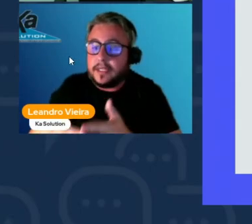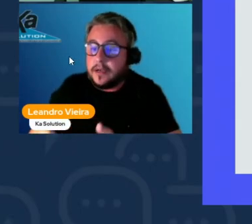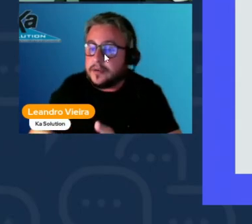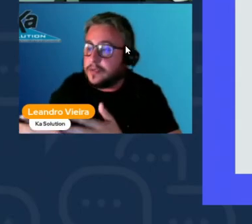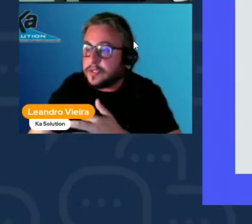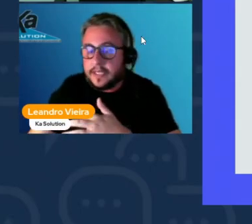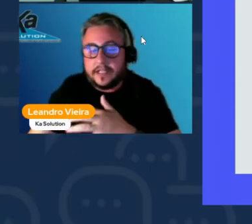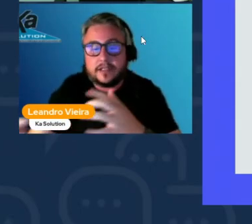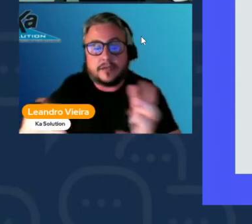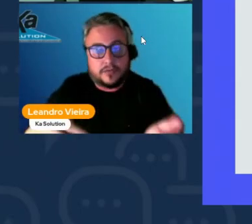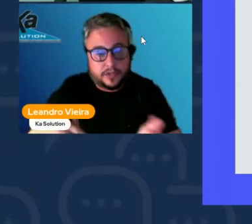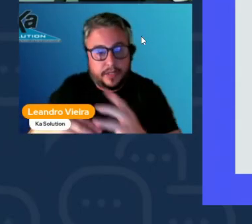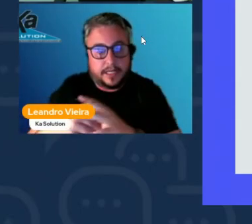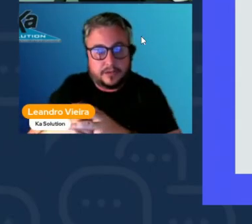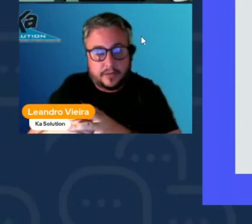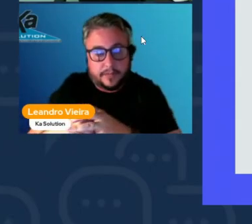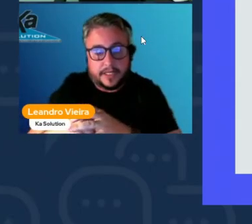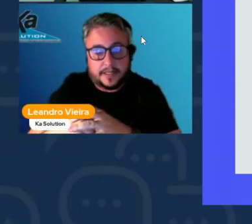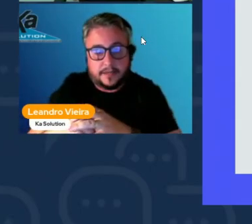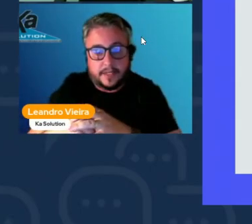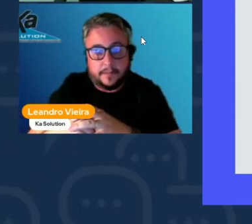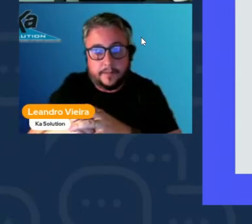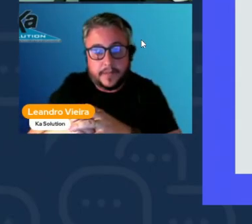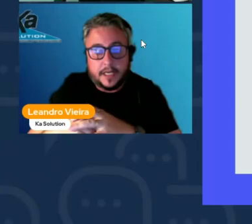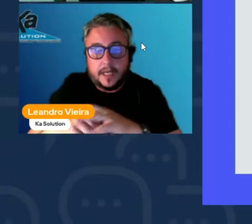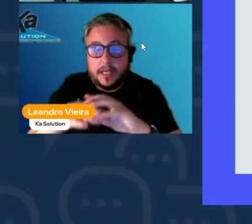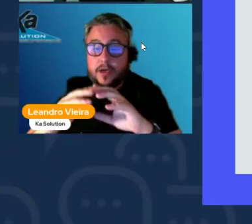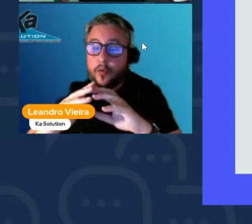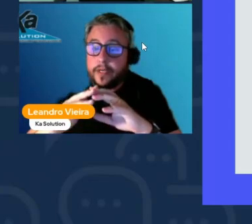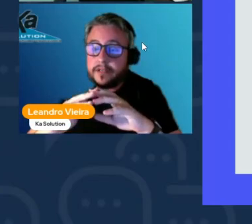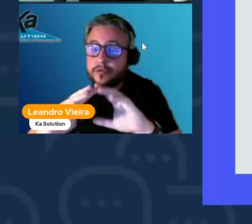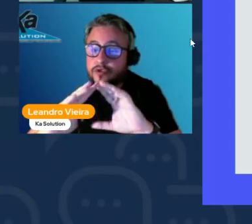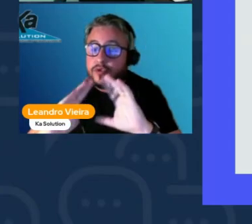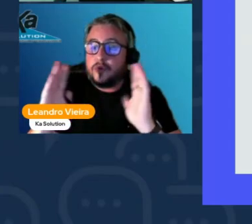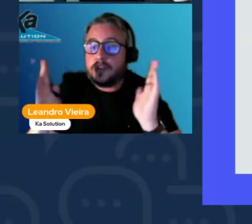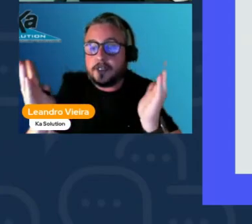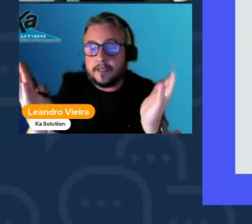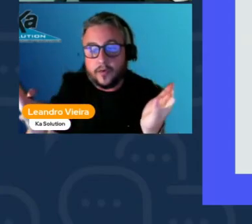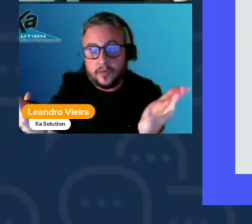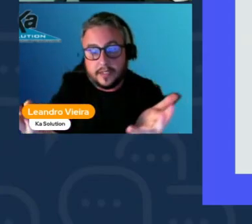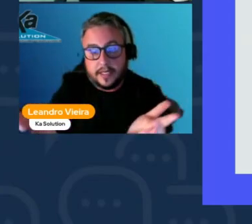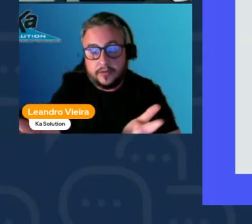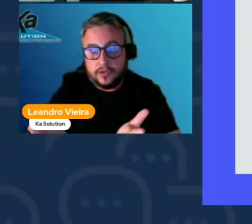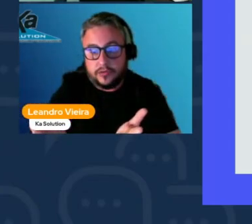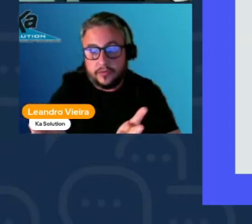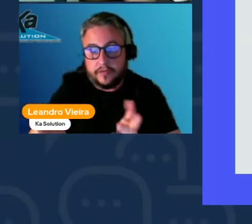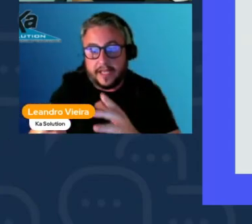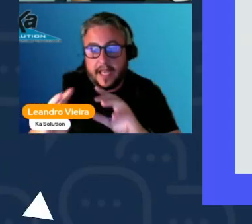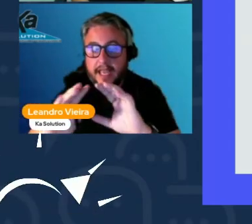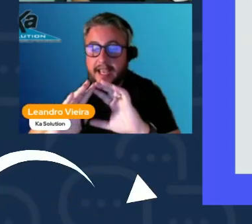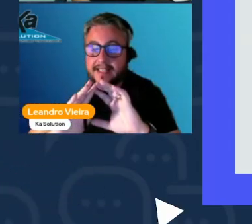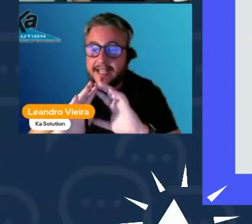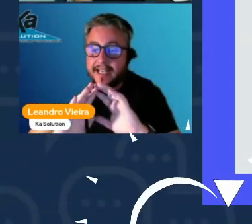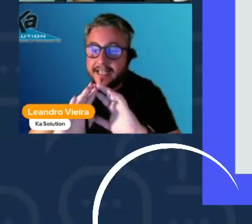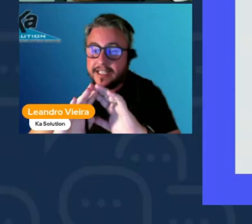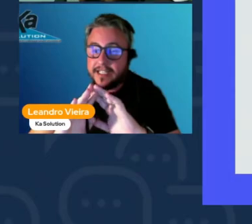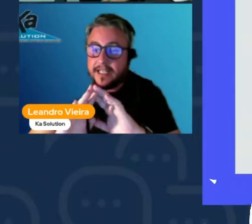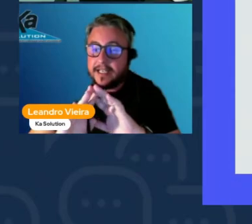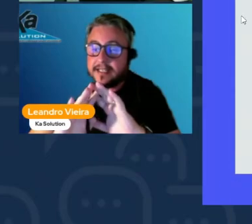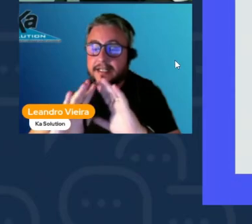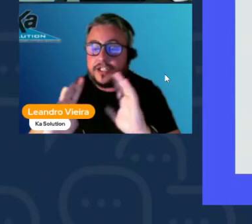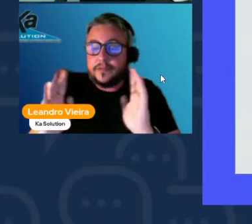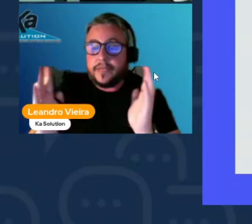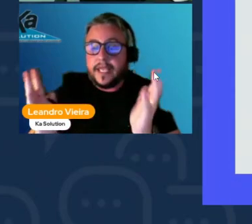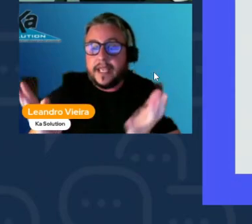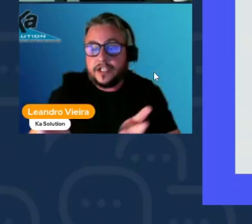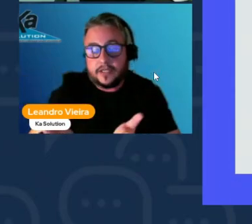e botar os seus sites, a sua aplicação lá. E com isso surge esse conceito de nuvem,